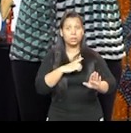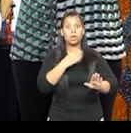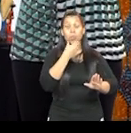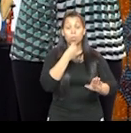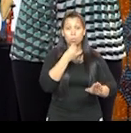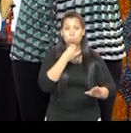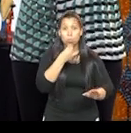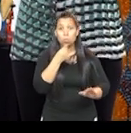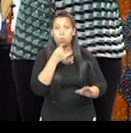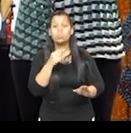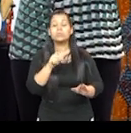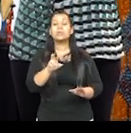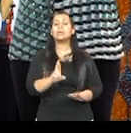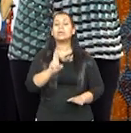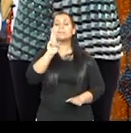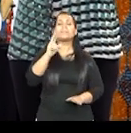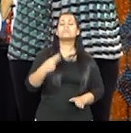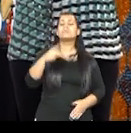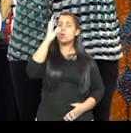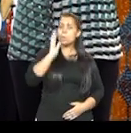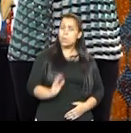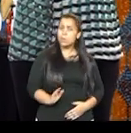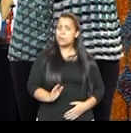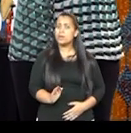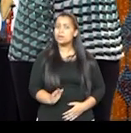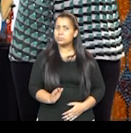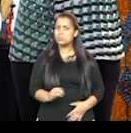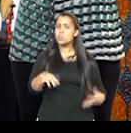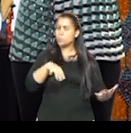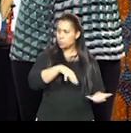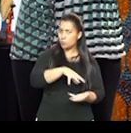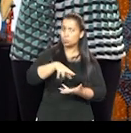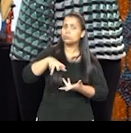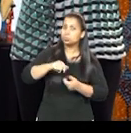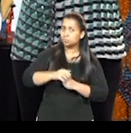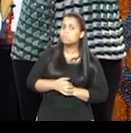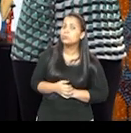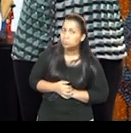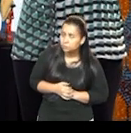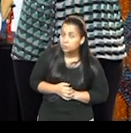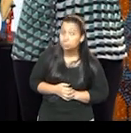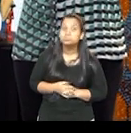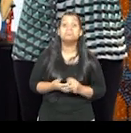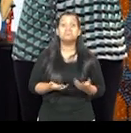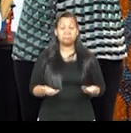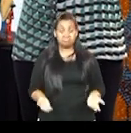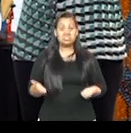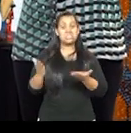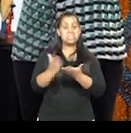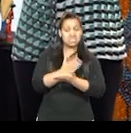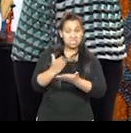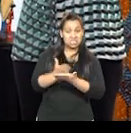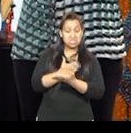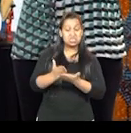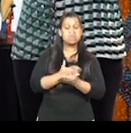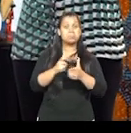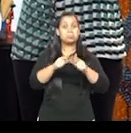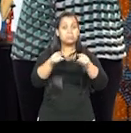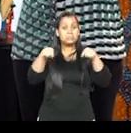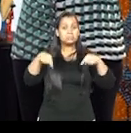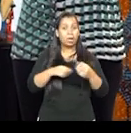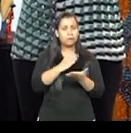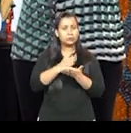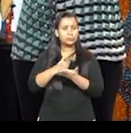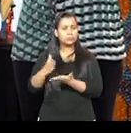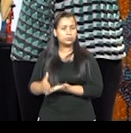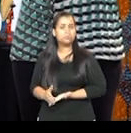que representa o Brasil mundialmente. Ele trouxe nesse livro Espaço Dividido a ideia